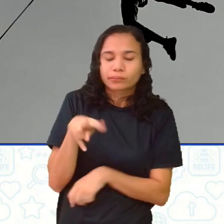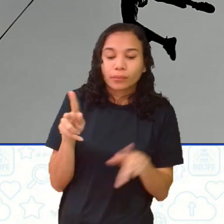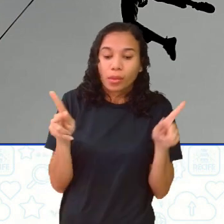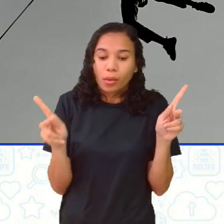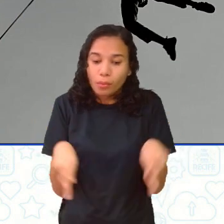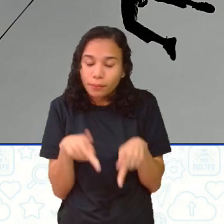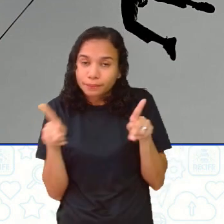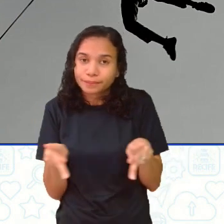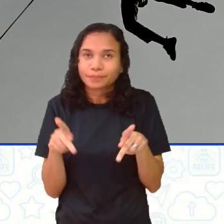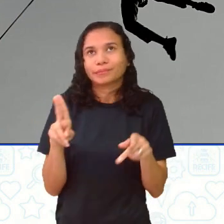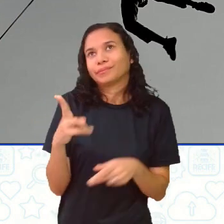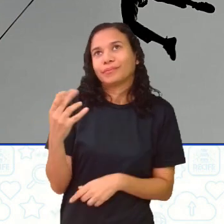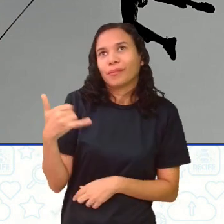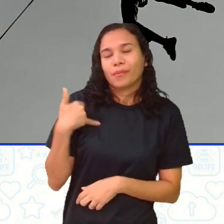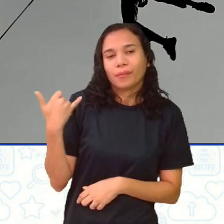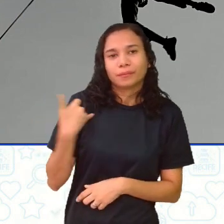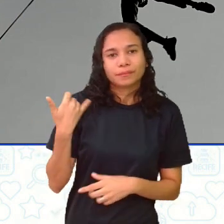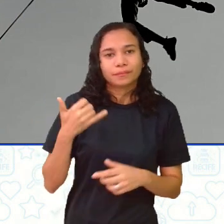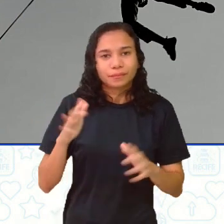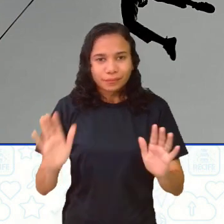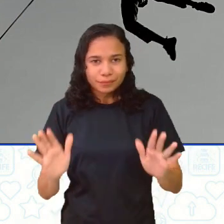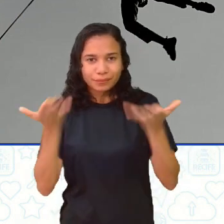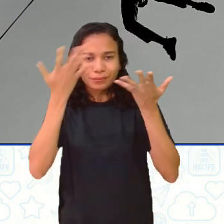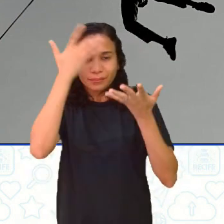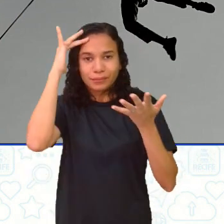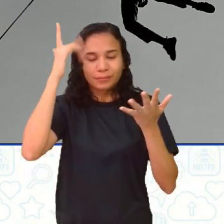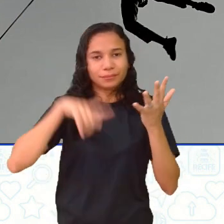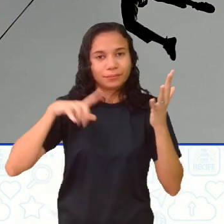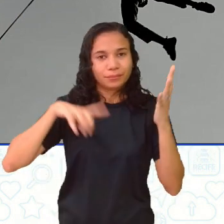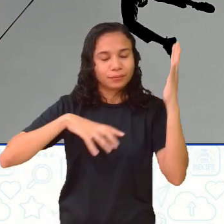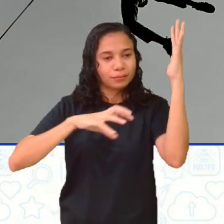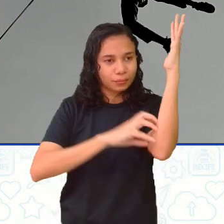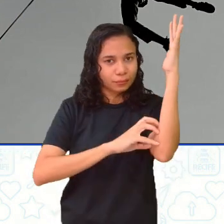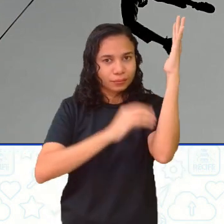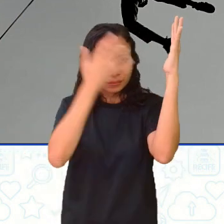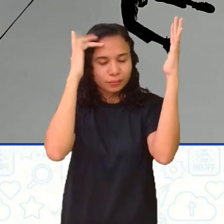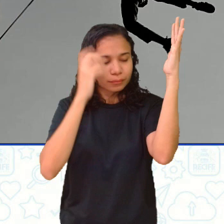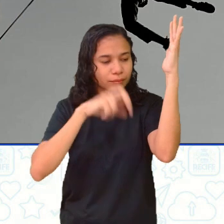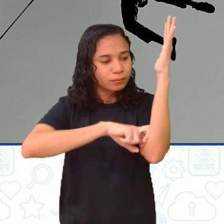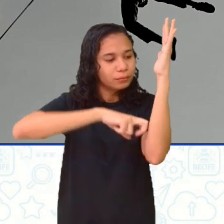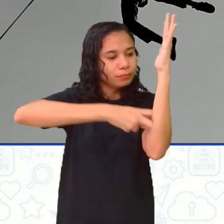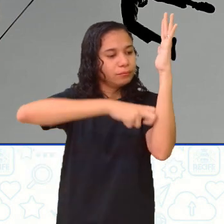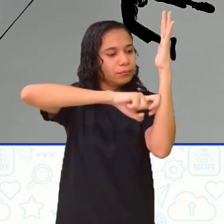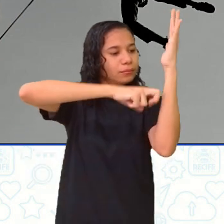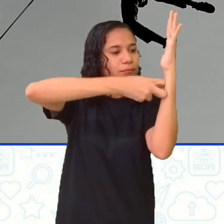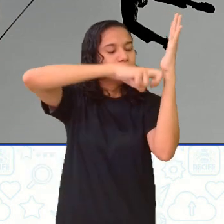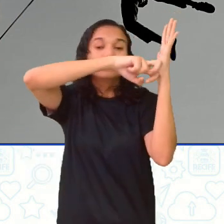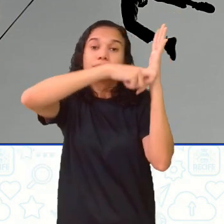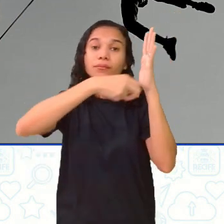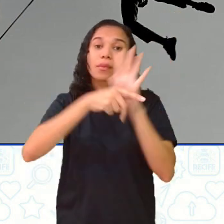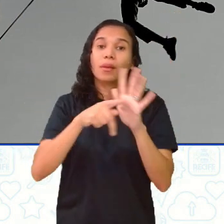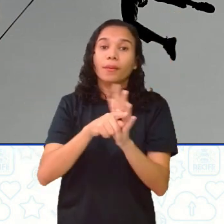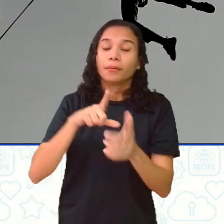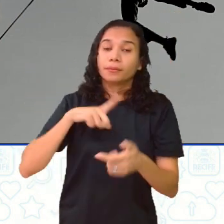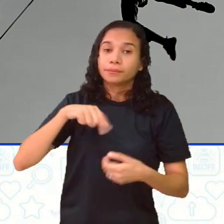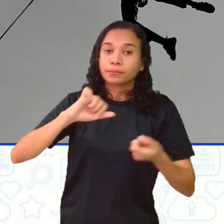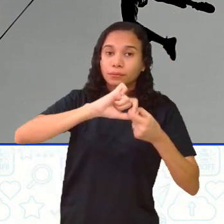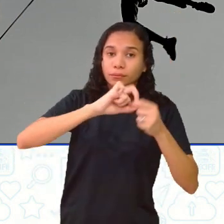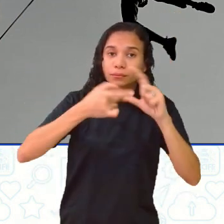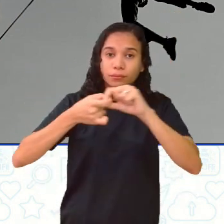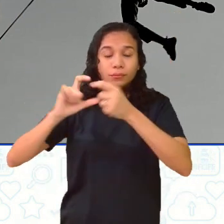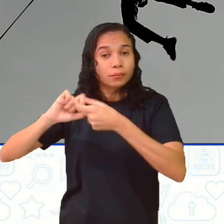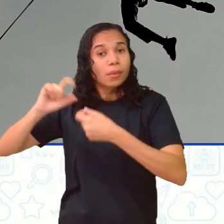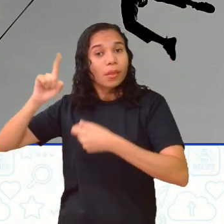Tem alguns aniversários que as pessoas contratam e colocam lá a parede, né, para escalada. Nas Olimpíadas, né? Já